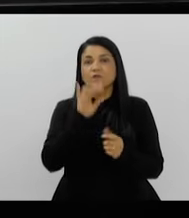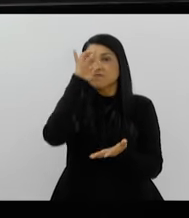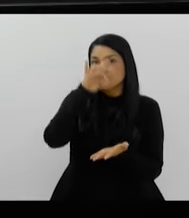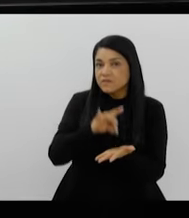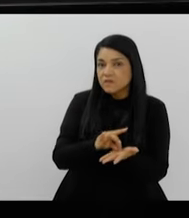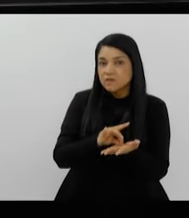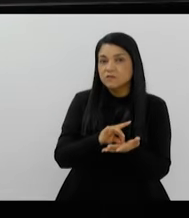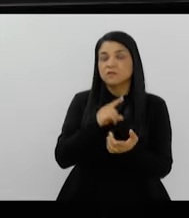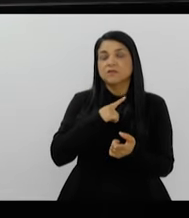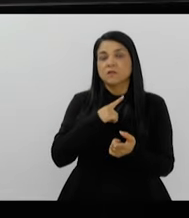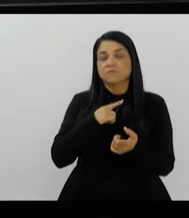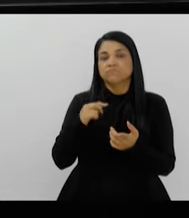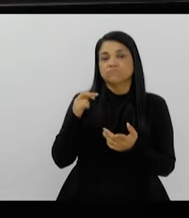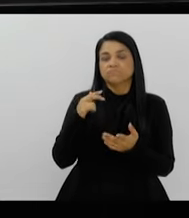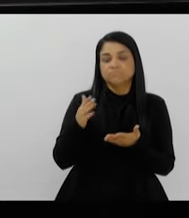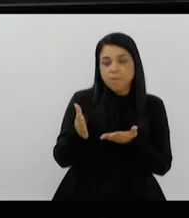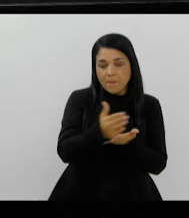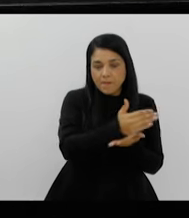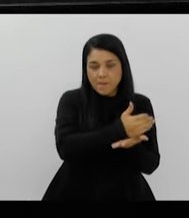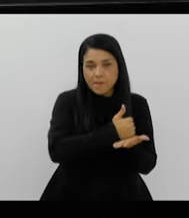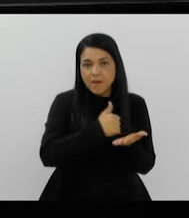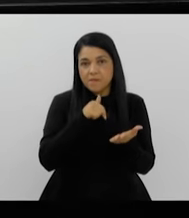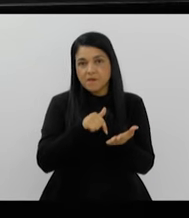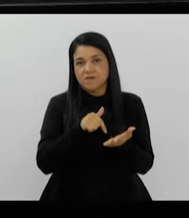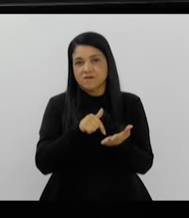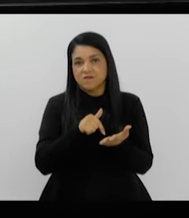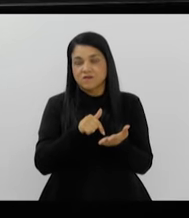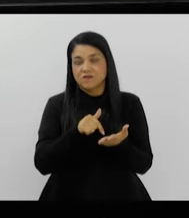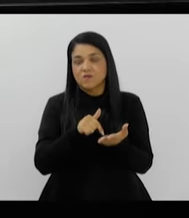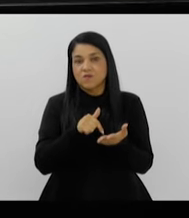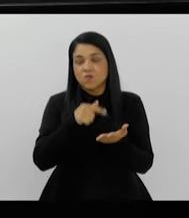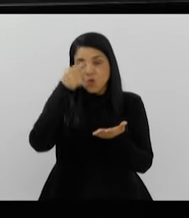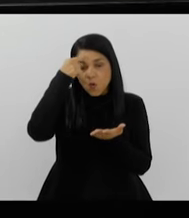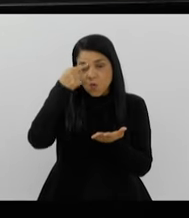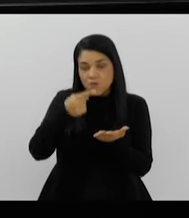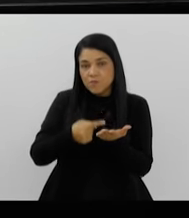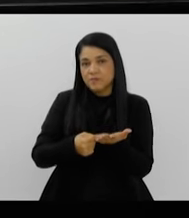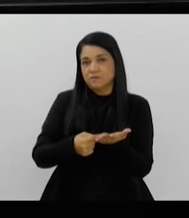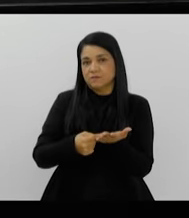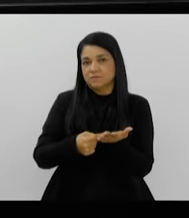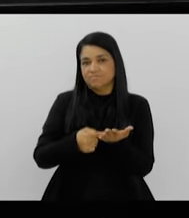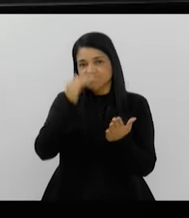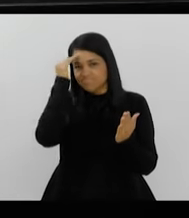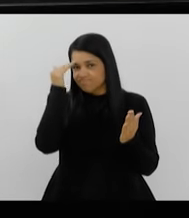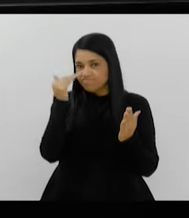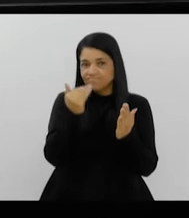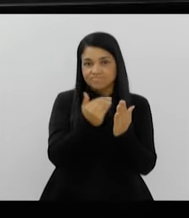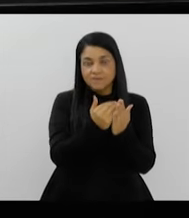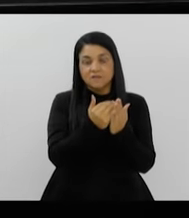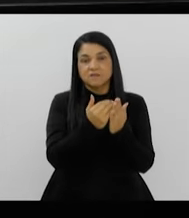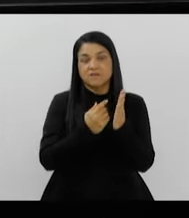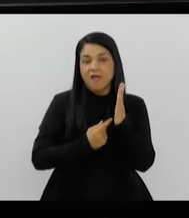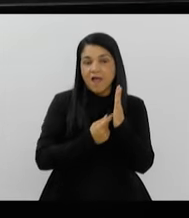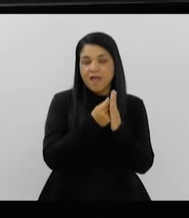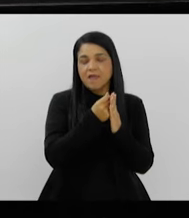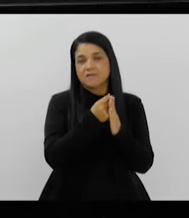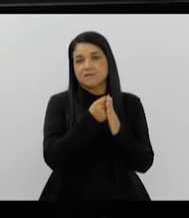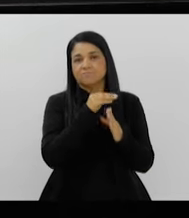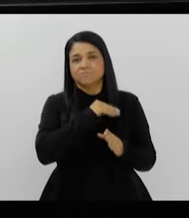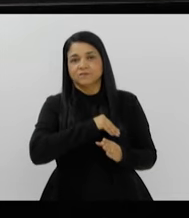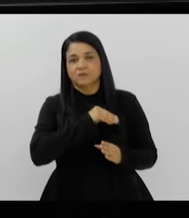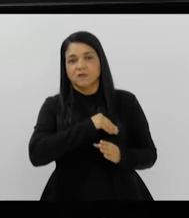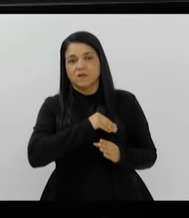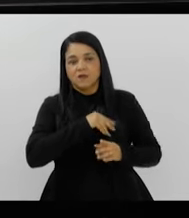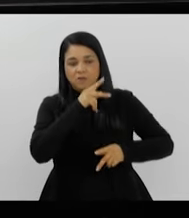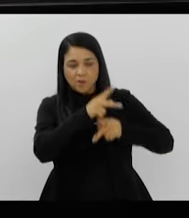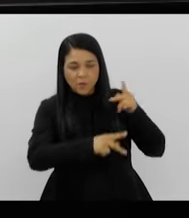um confisco tributário, isto é, um comprometimento cada vez maior da renda do cidadão para